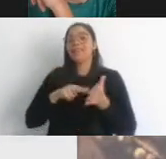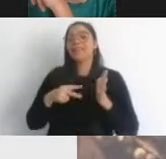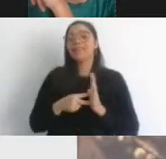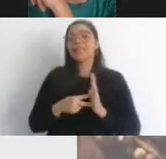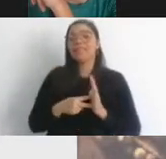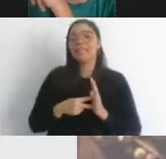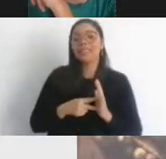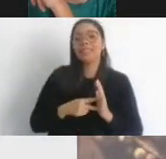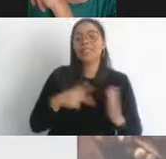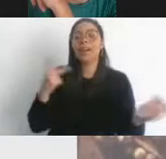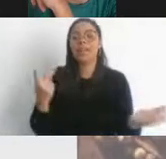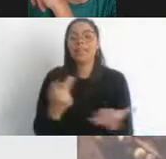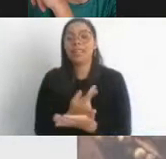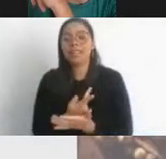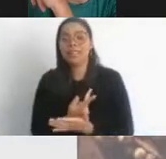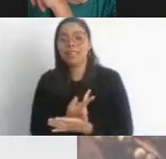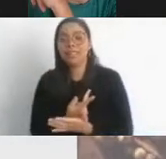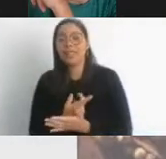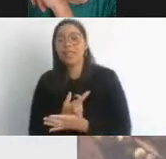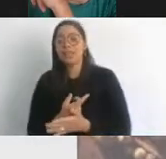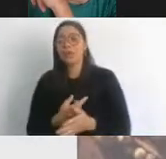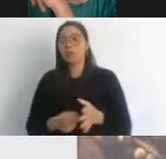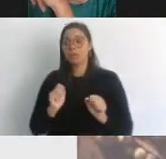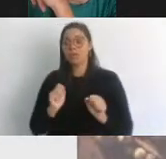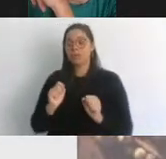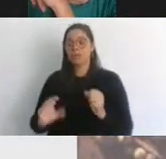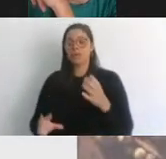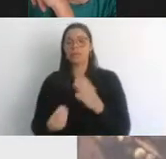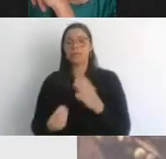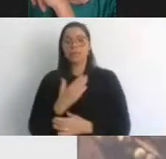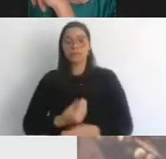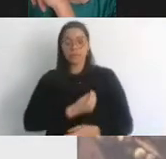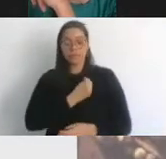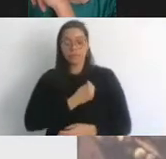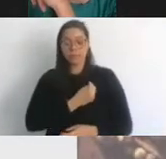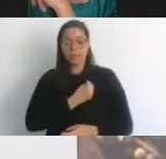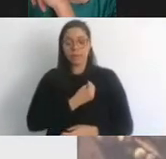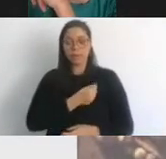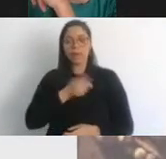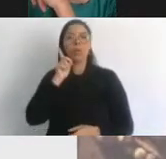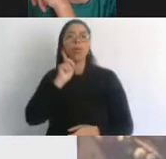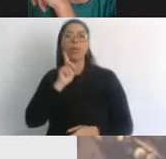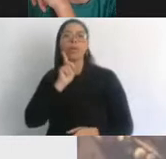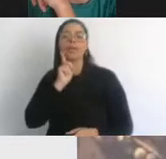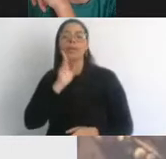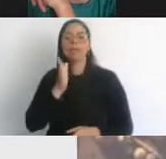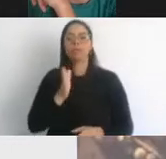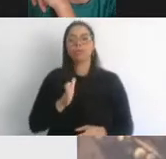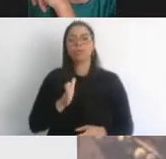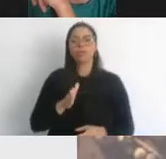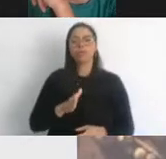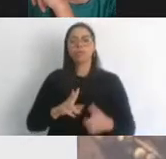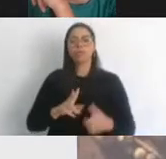contato com as populações também Começam a surgir que a gente vai chamar de língua Franco a língua Franca como se fosse o inglês hoje todo mundo no mundo precisa